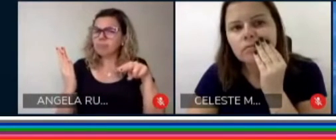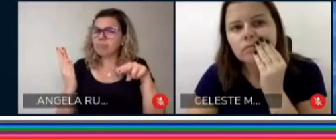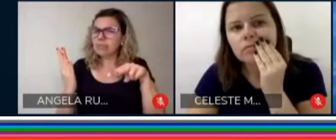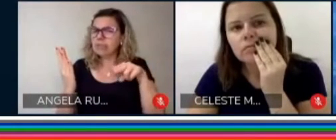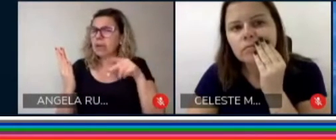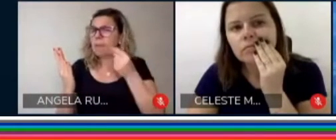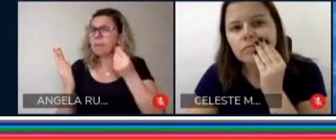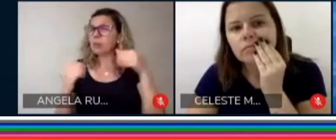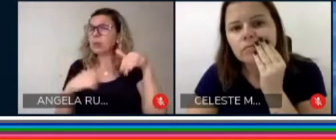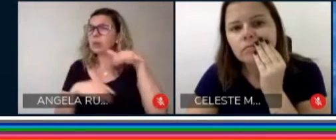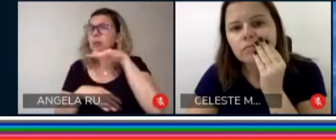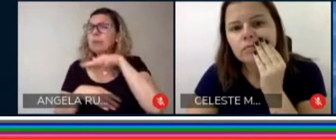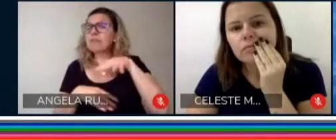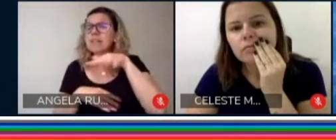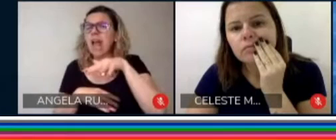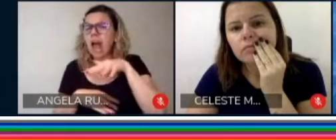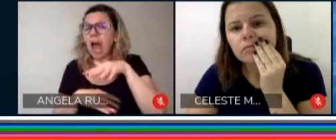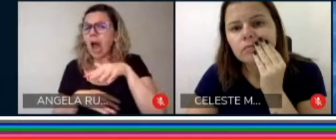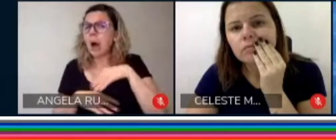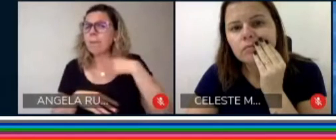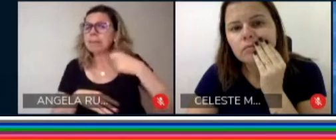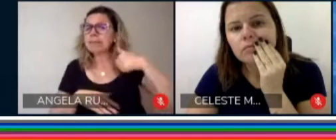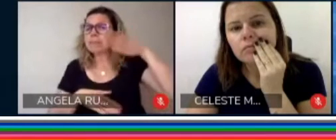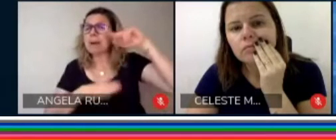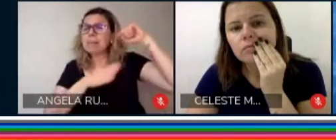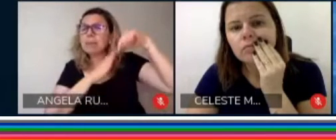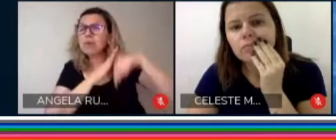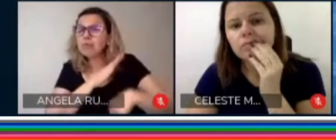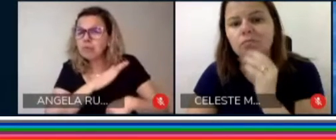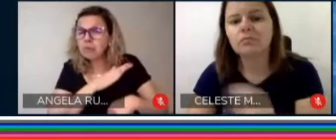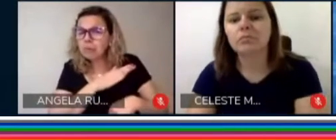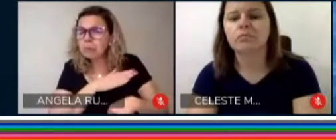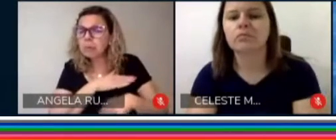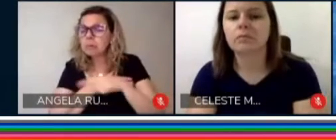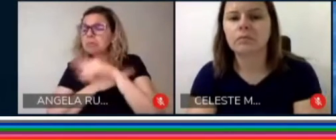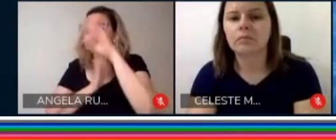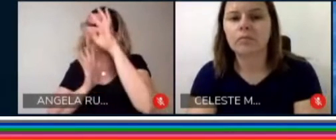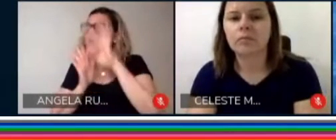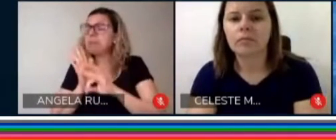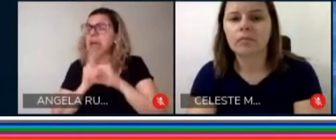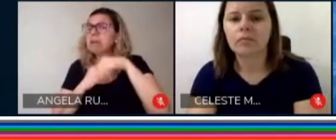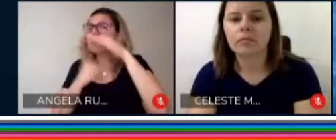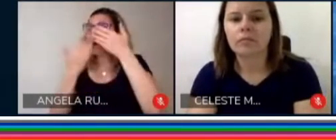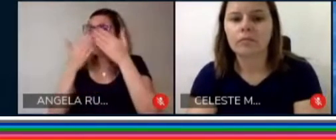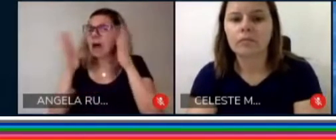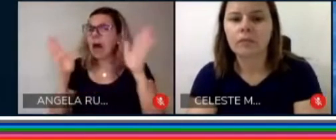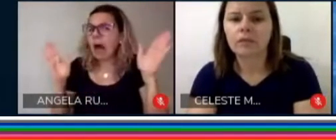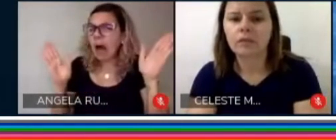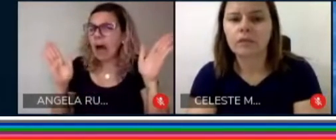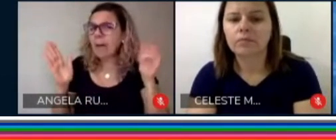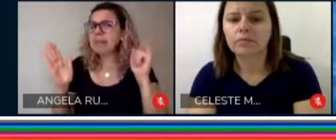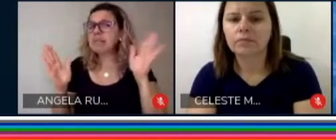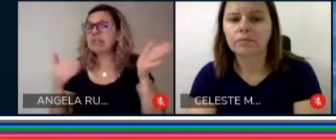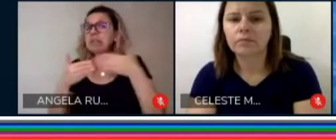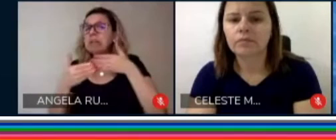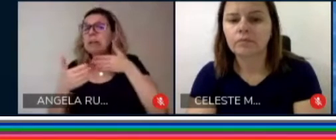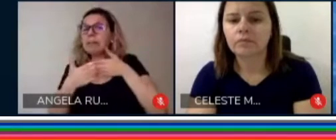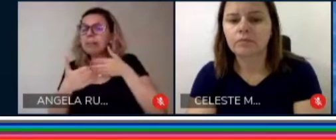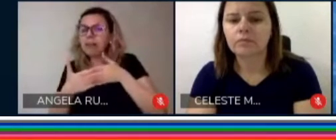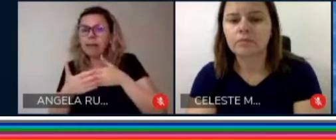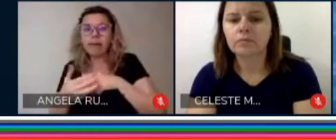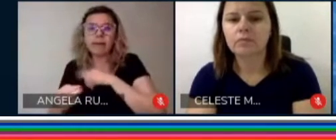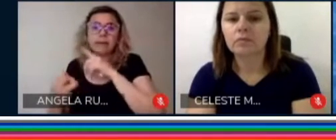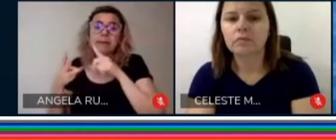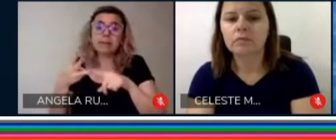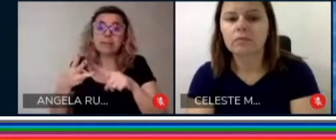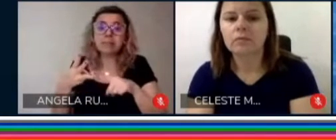muito superficial, será que eu preciso de mais? Será que ele me abre uma porta? Será que ele me fecha uma janela? Né? Depende. Ele é um